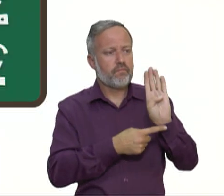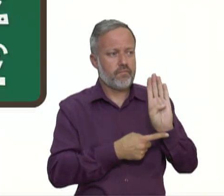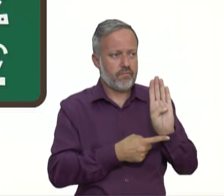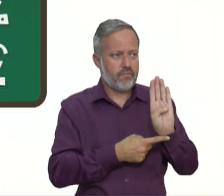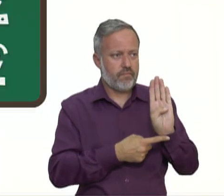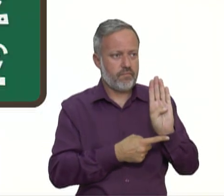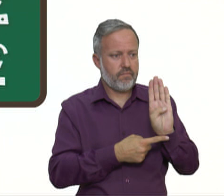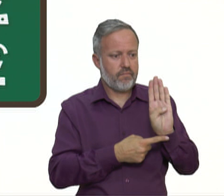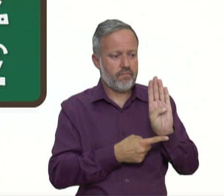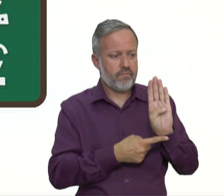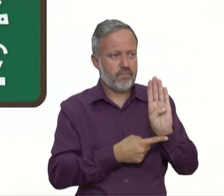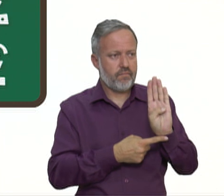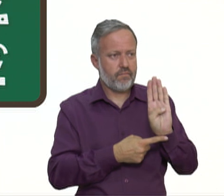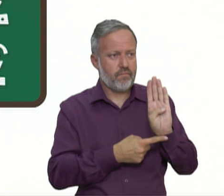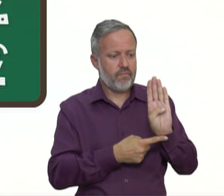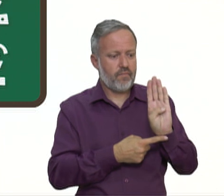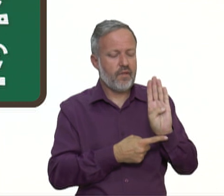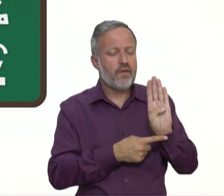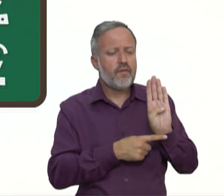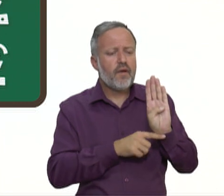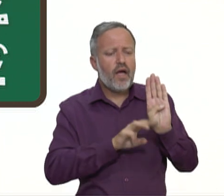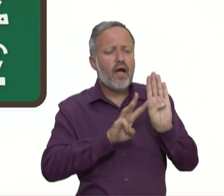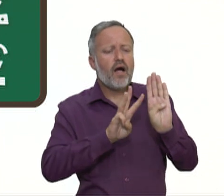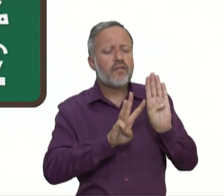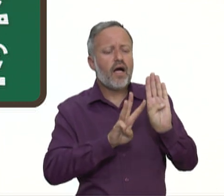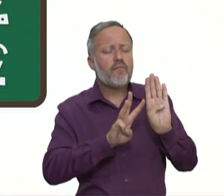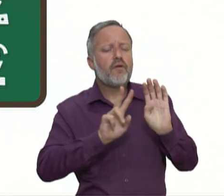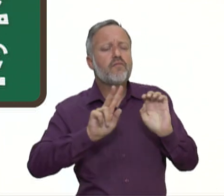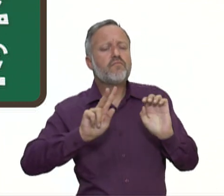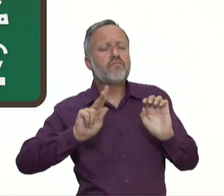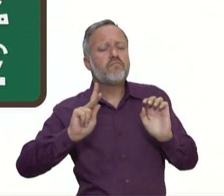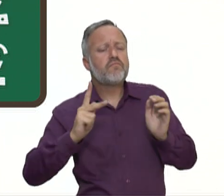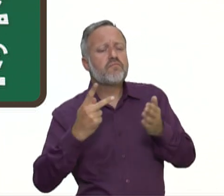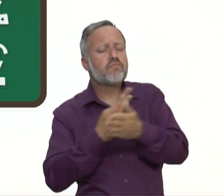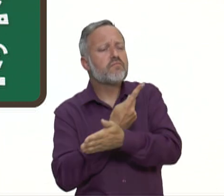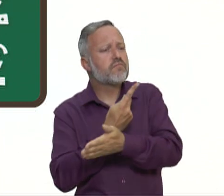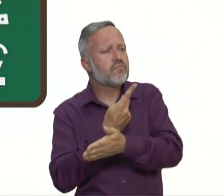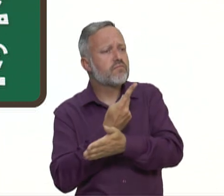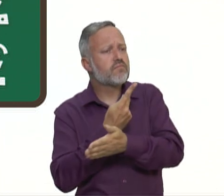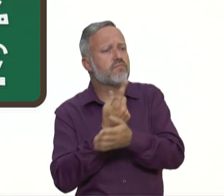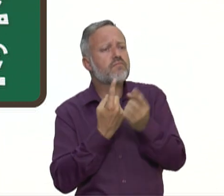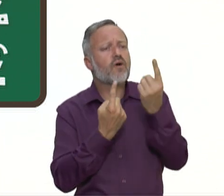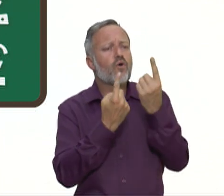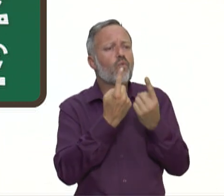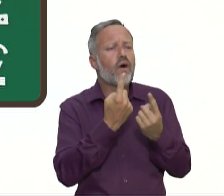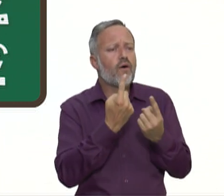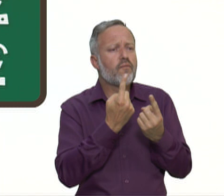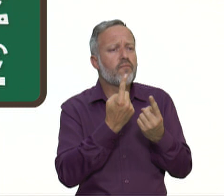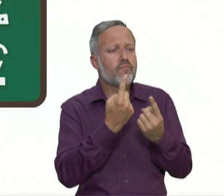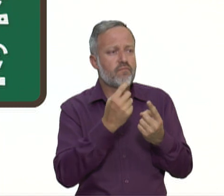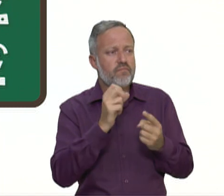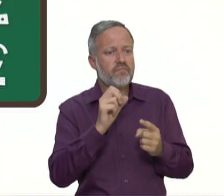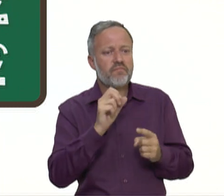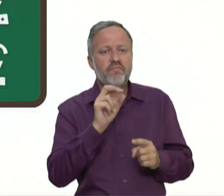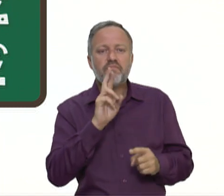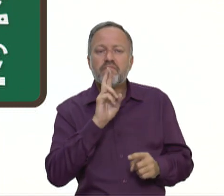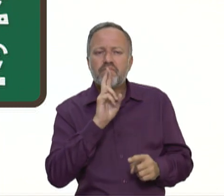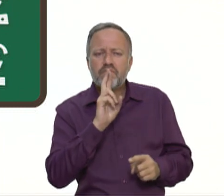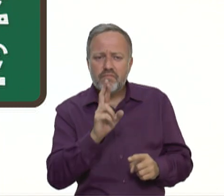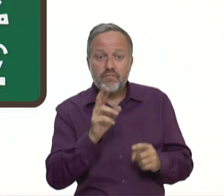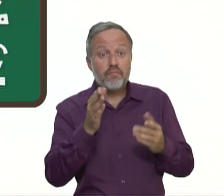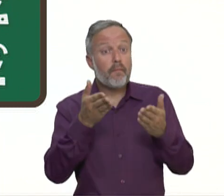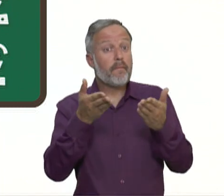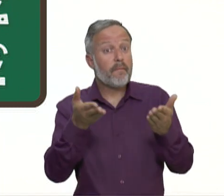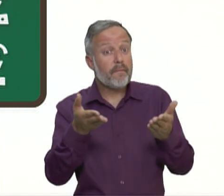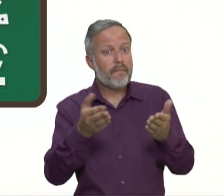coloca A, se você acha que está certo. Letter B, wrong. Se acha que está errado, letra B. Tempo para você